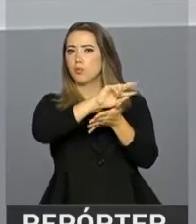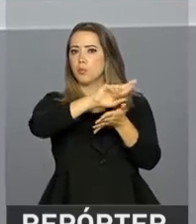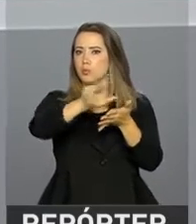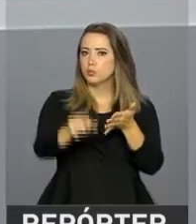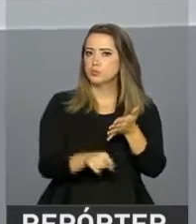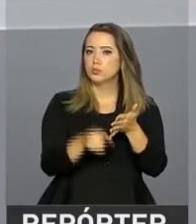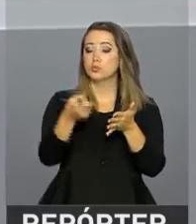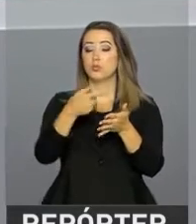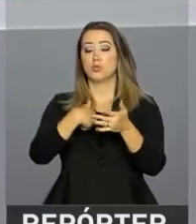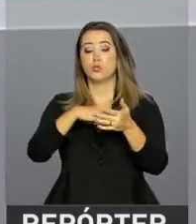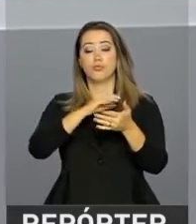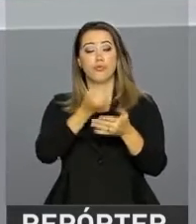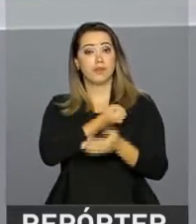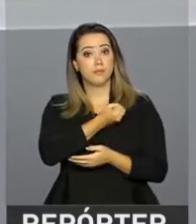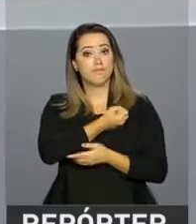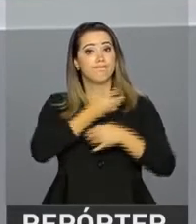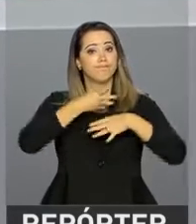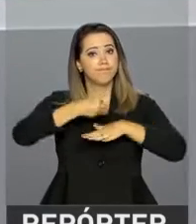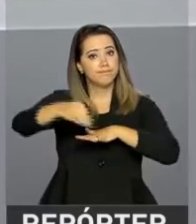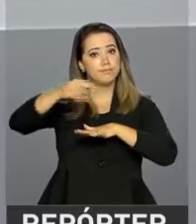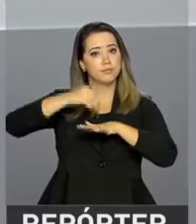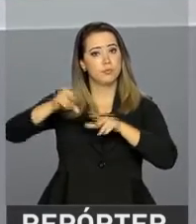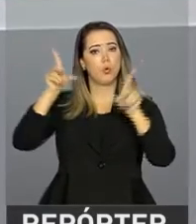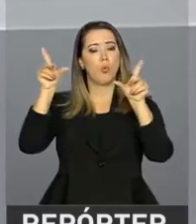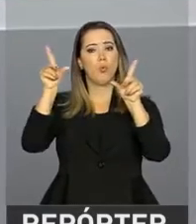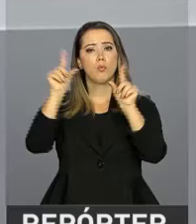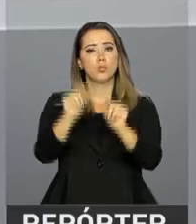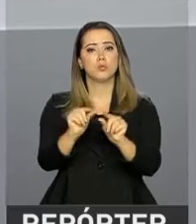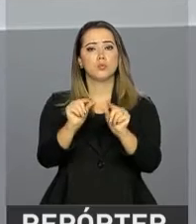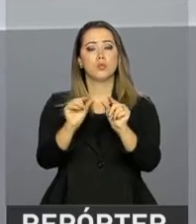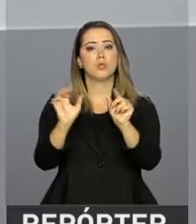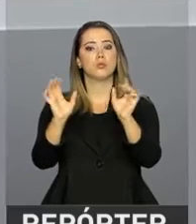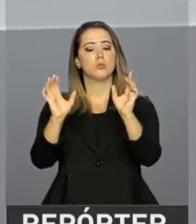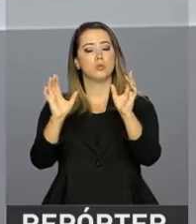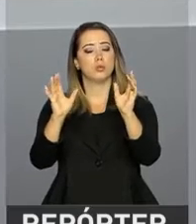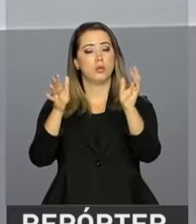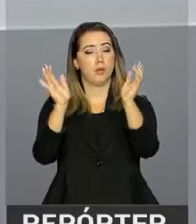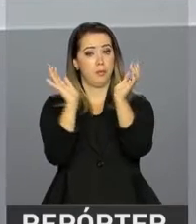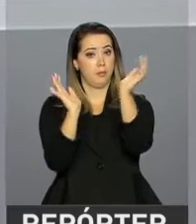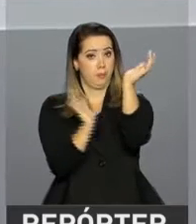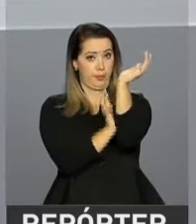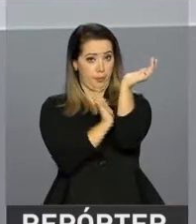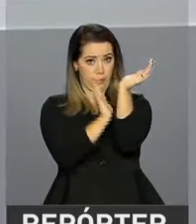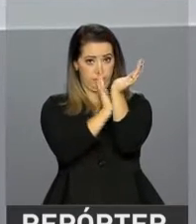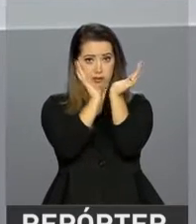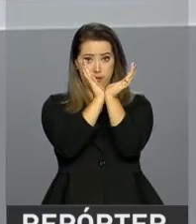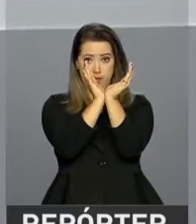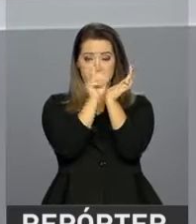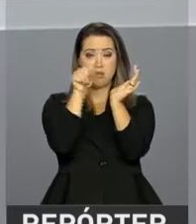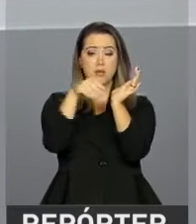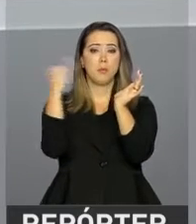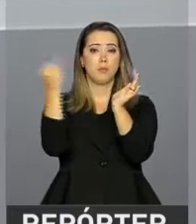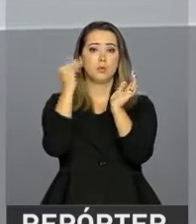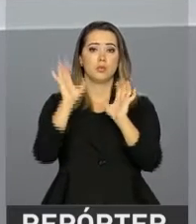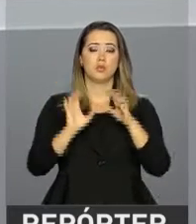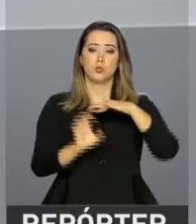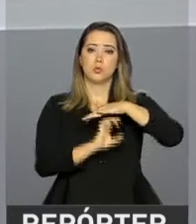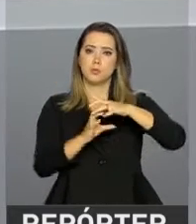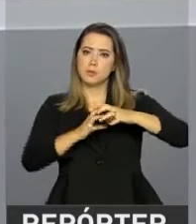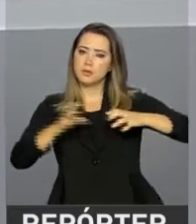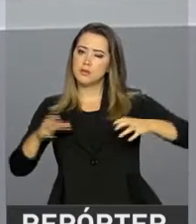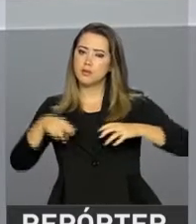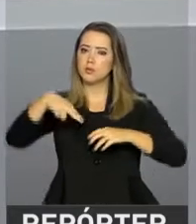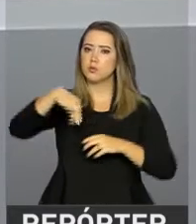entre outras a meta é reduzir a burocracia nesta fase a plataforma é obrigatória para grandes companhias o